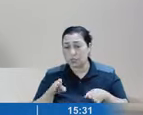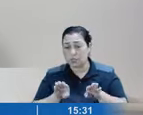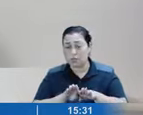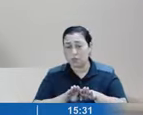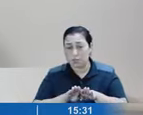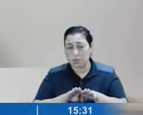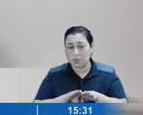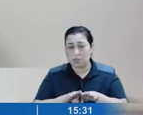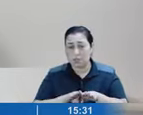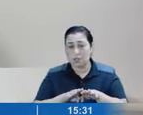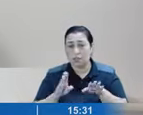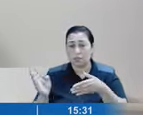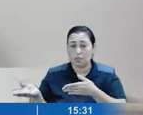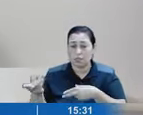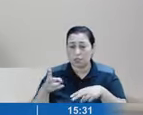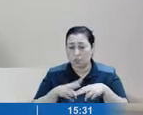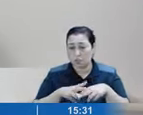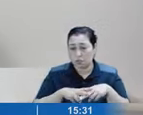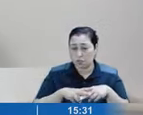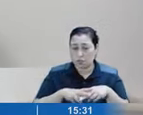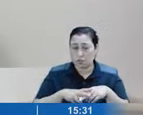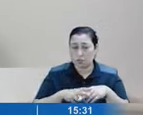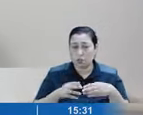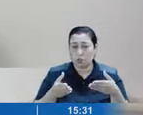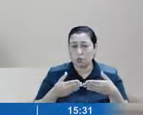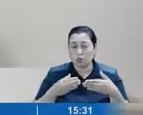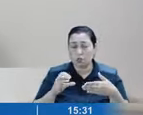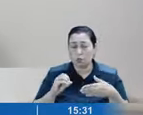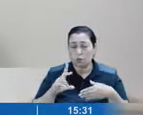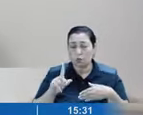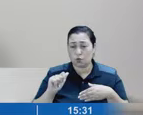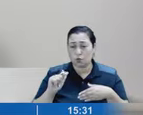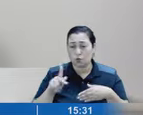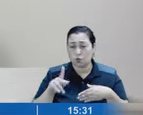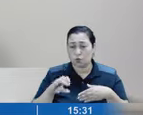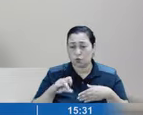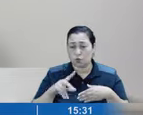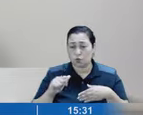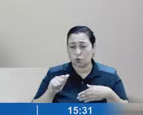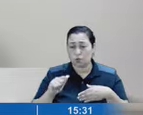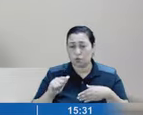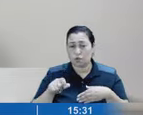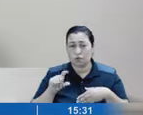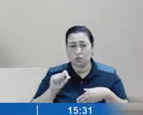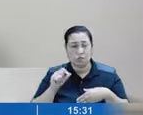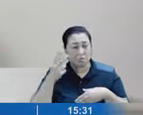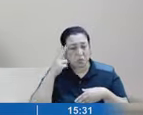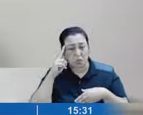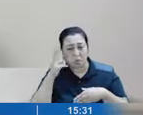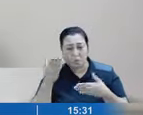um paciente que veio para fechar uma colostomia. A colonoscopia que ele tinha feito, ninguém sabia direito onde que